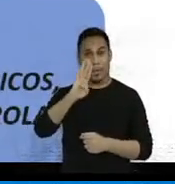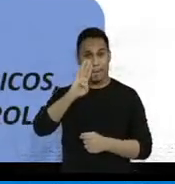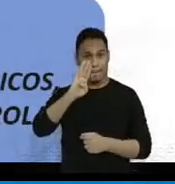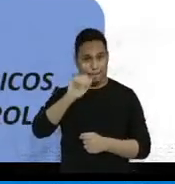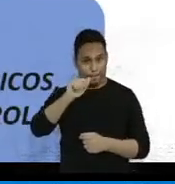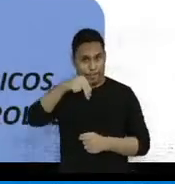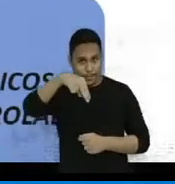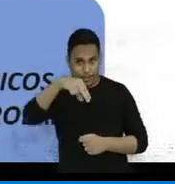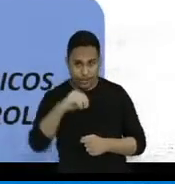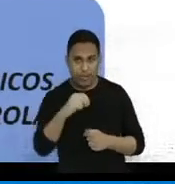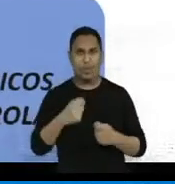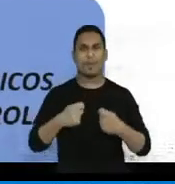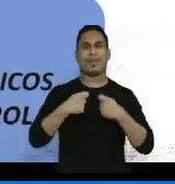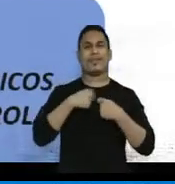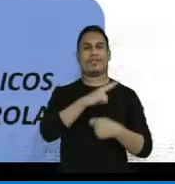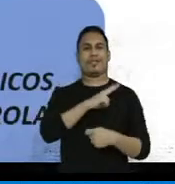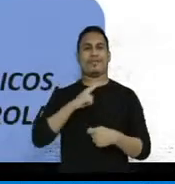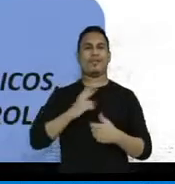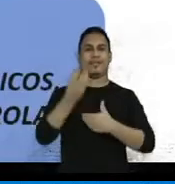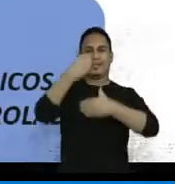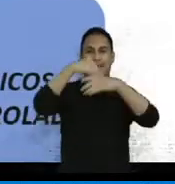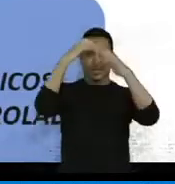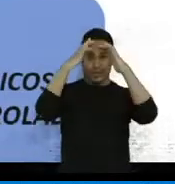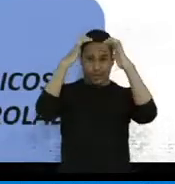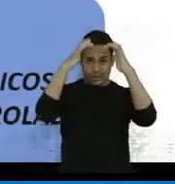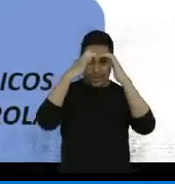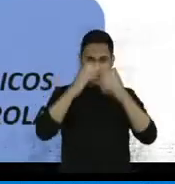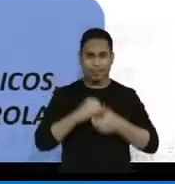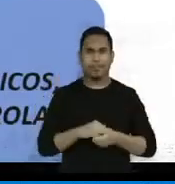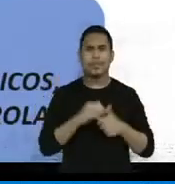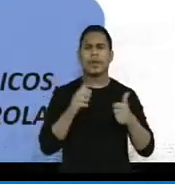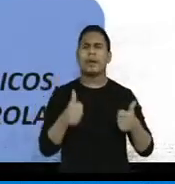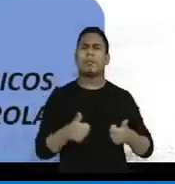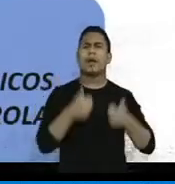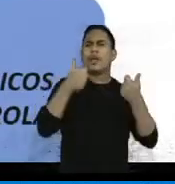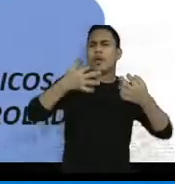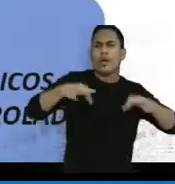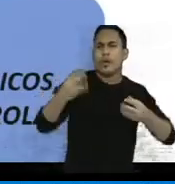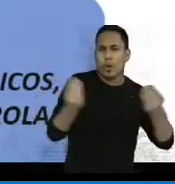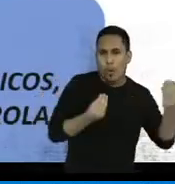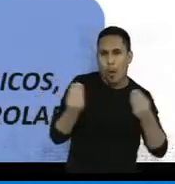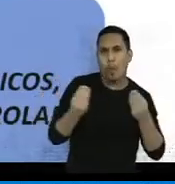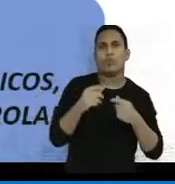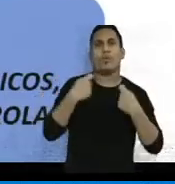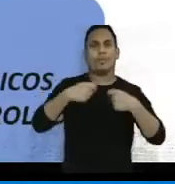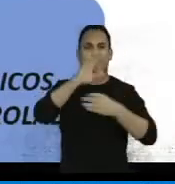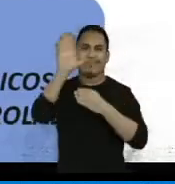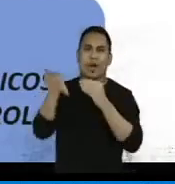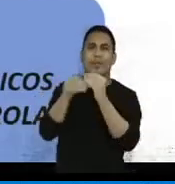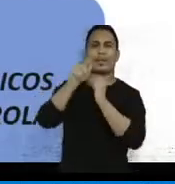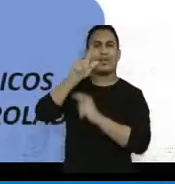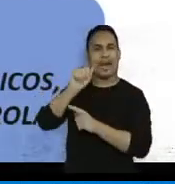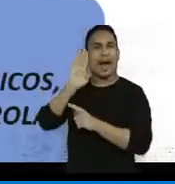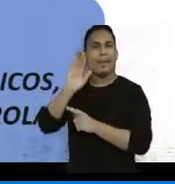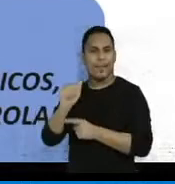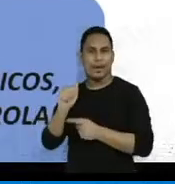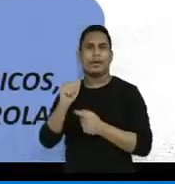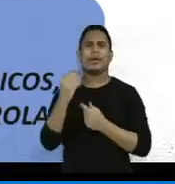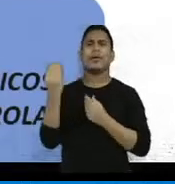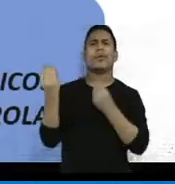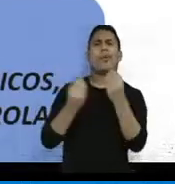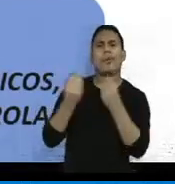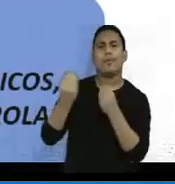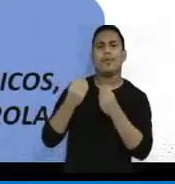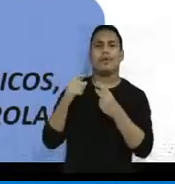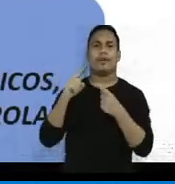também tenho que aumentar o GABA. E aí eu penso em vitamina B6, que é a piridoxina. Eu penso em taurina, que é um